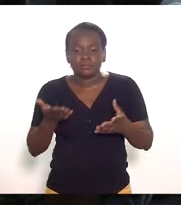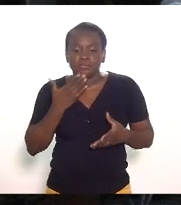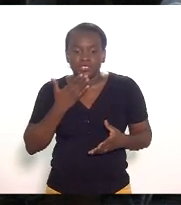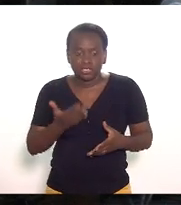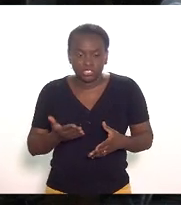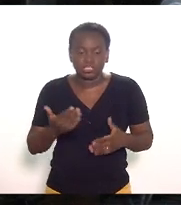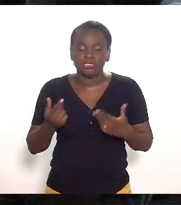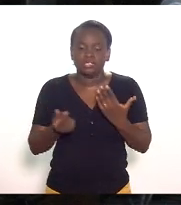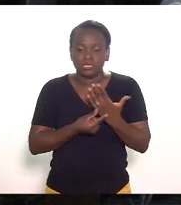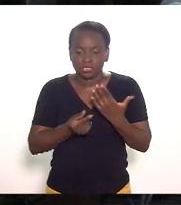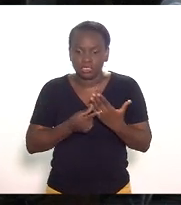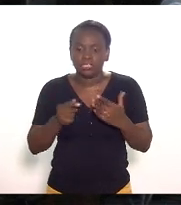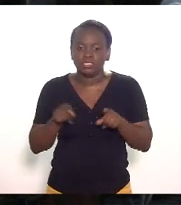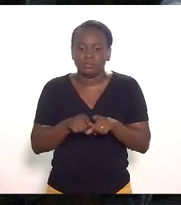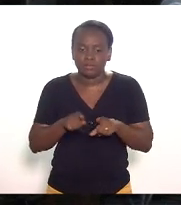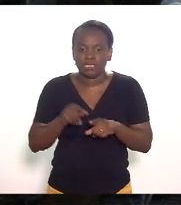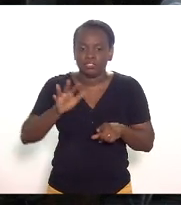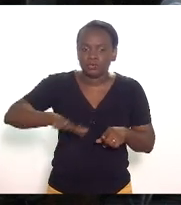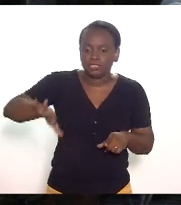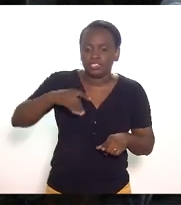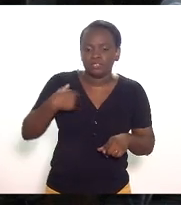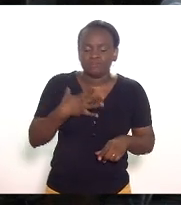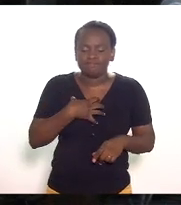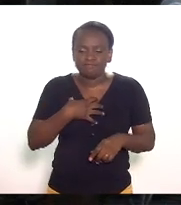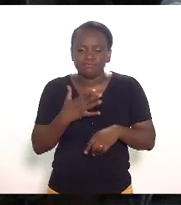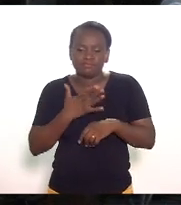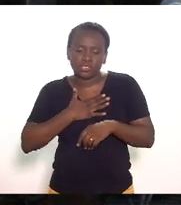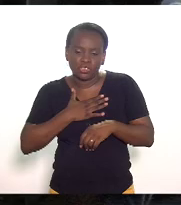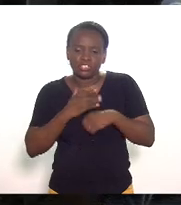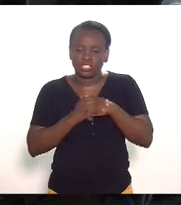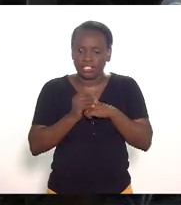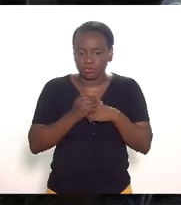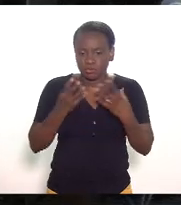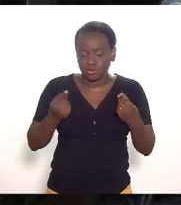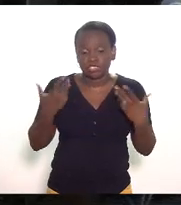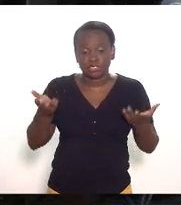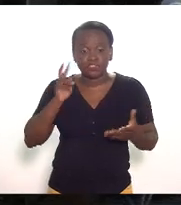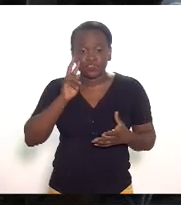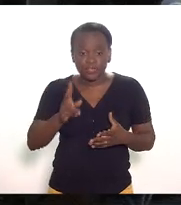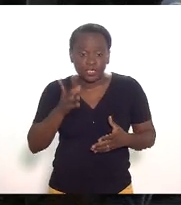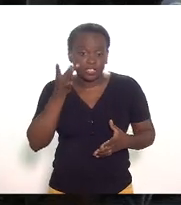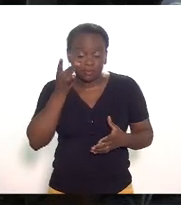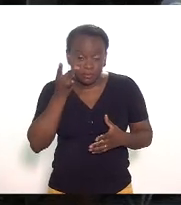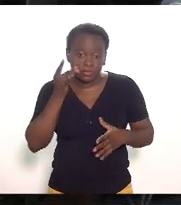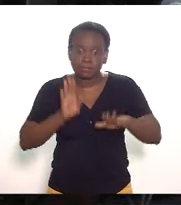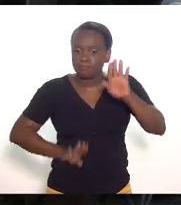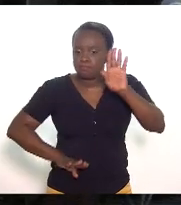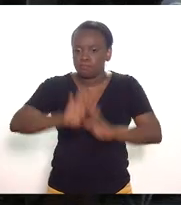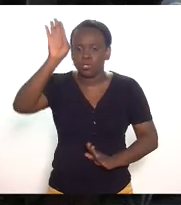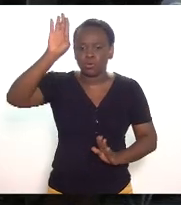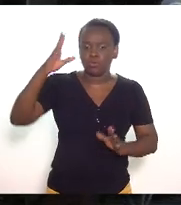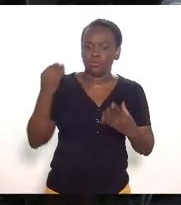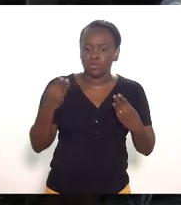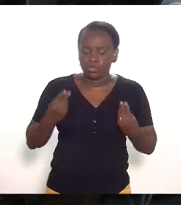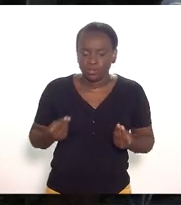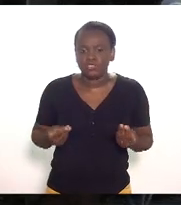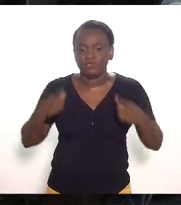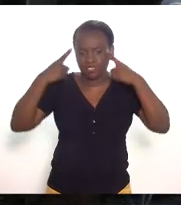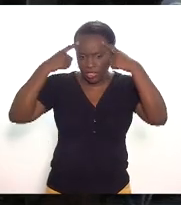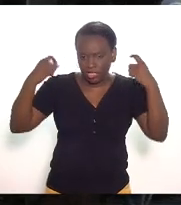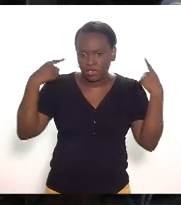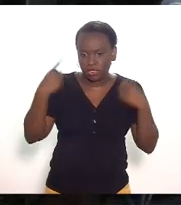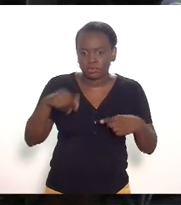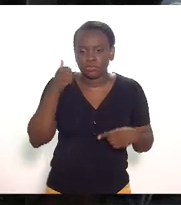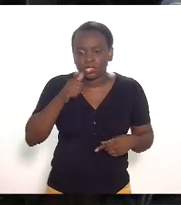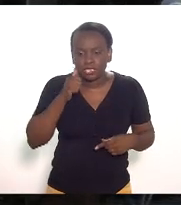também a coautoria, uma região que eu tenho um carinho muito grande, e a gente viu aí o aumento significativo da violência